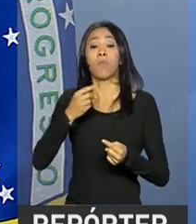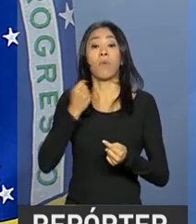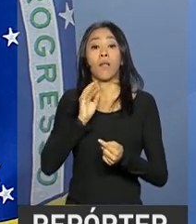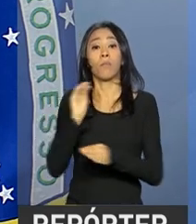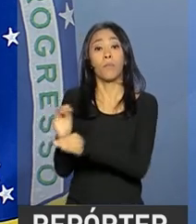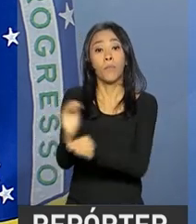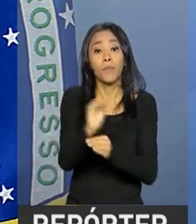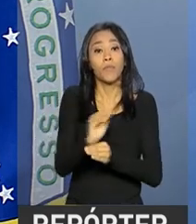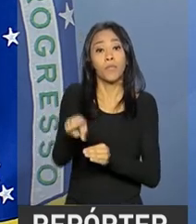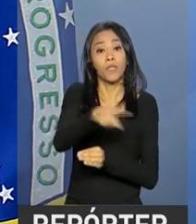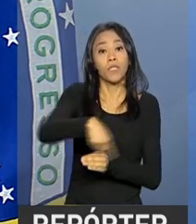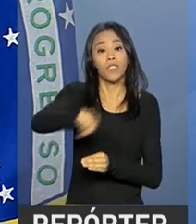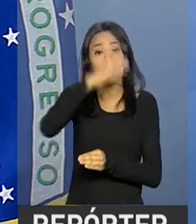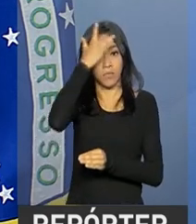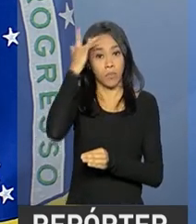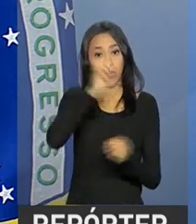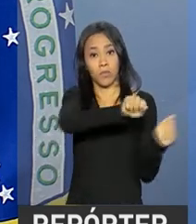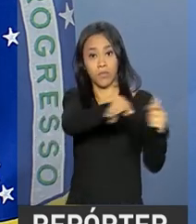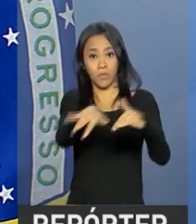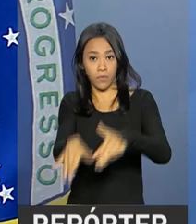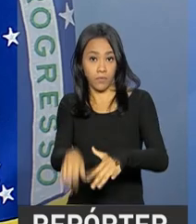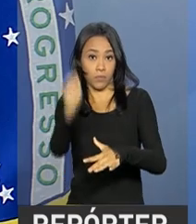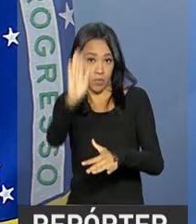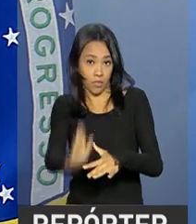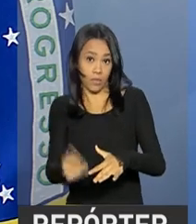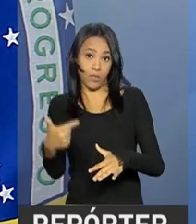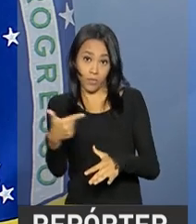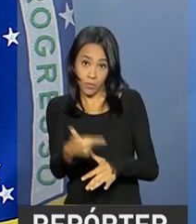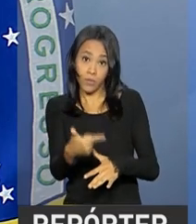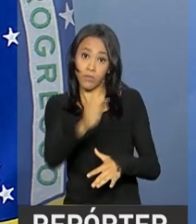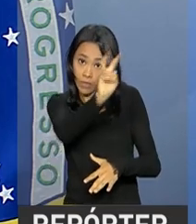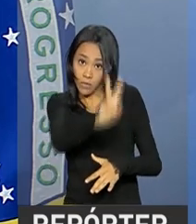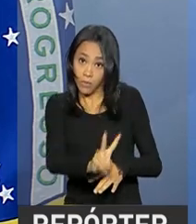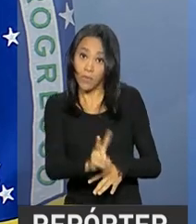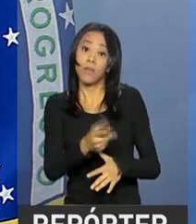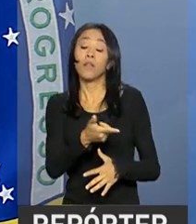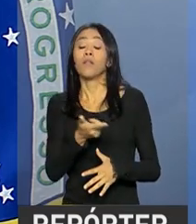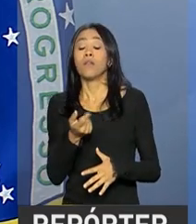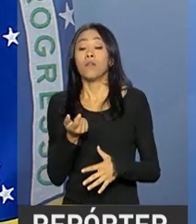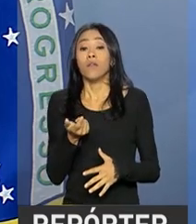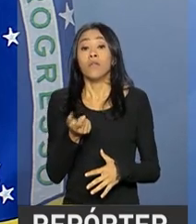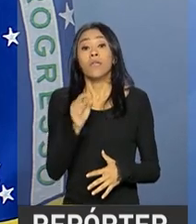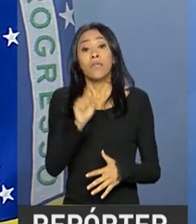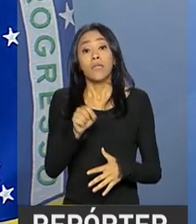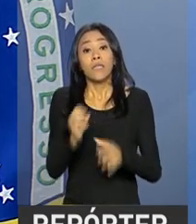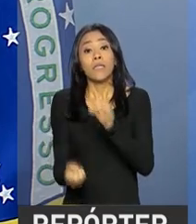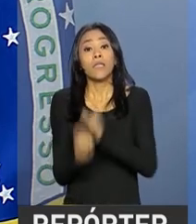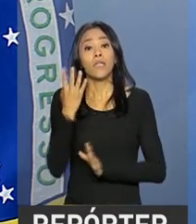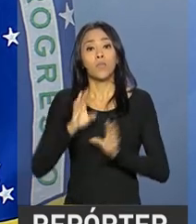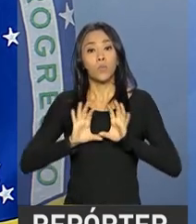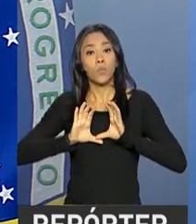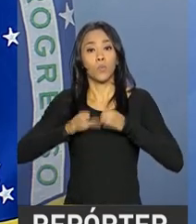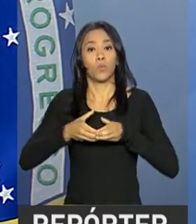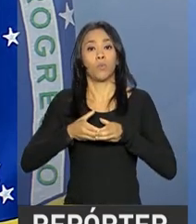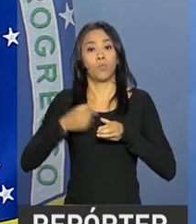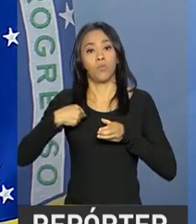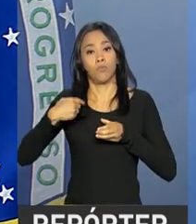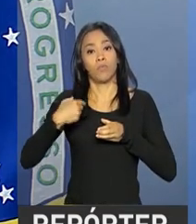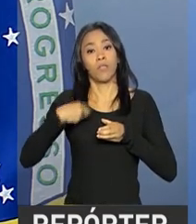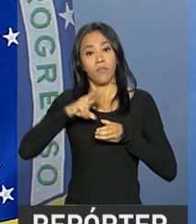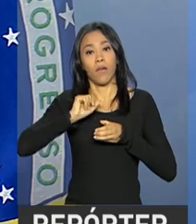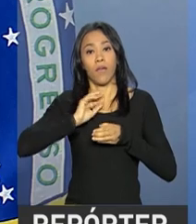acolhimento dessas pessoas em situação de vulnerabilidade e criando o Comitê de Assistência